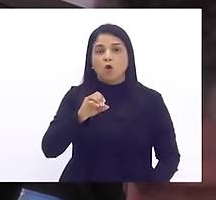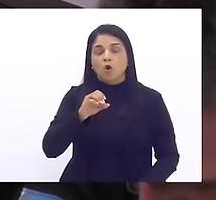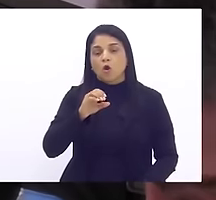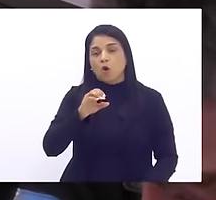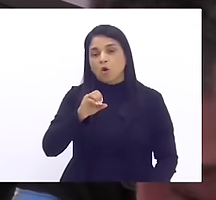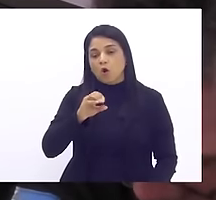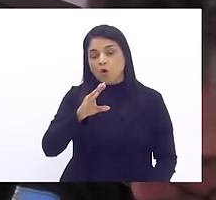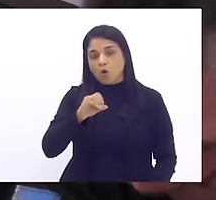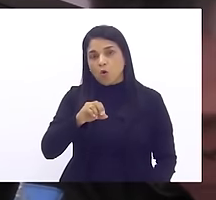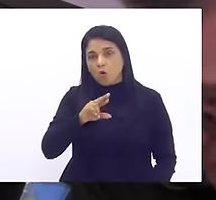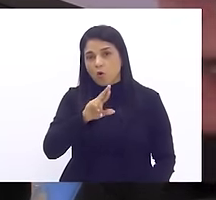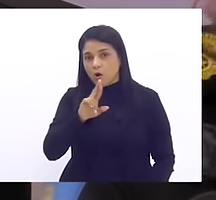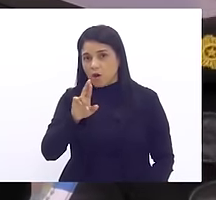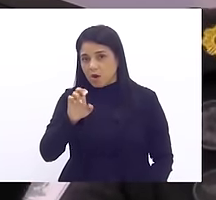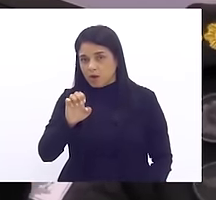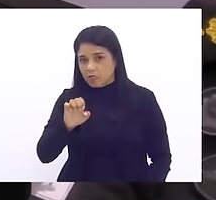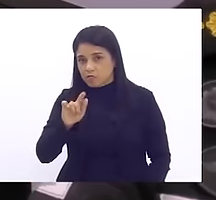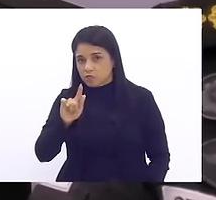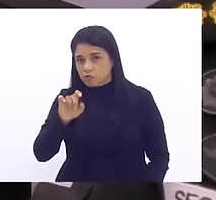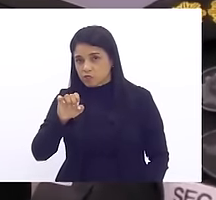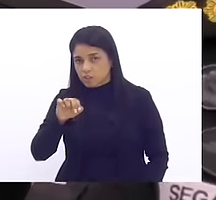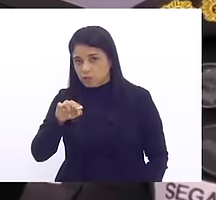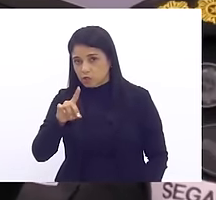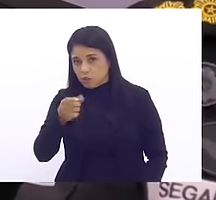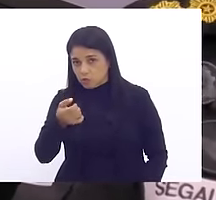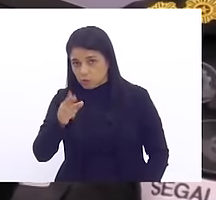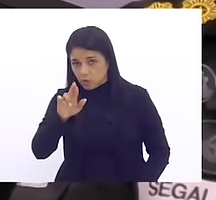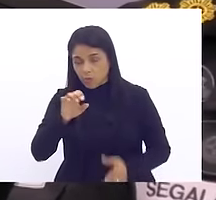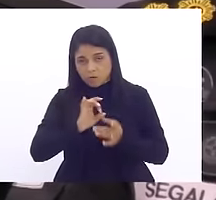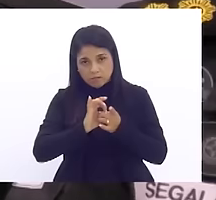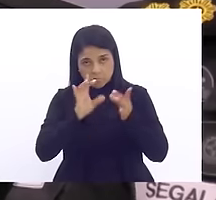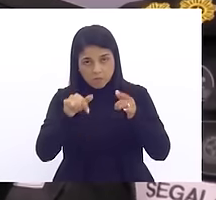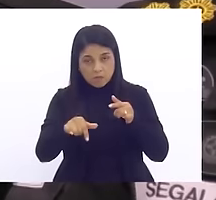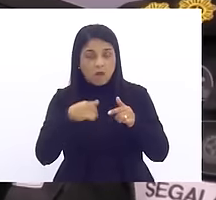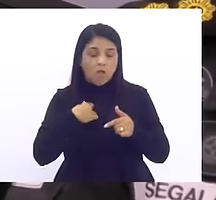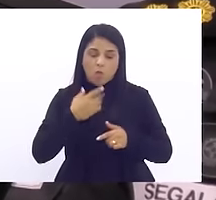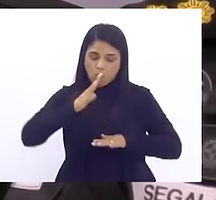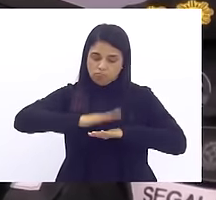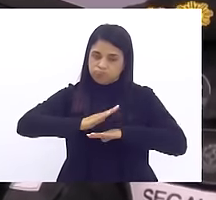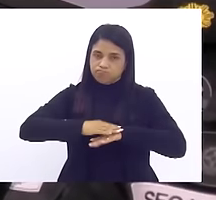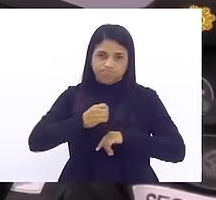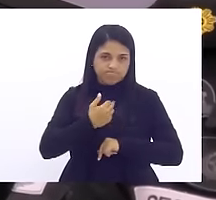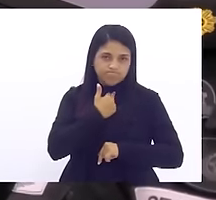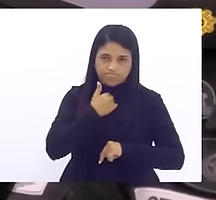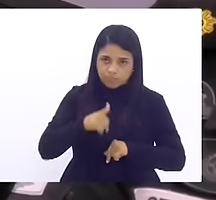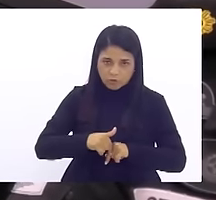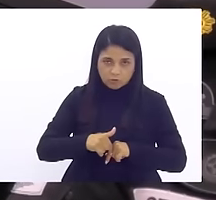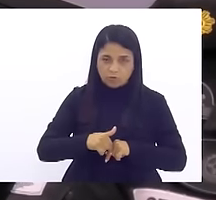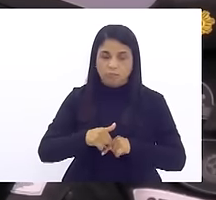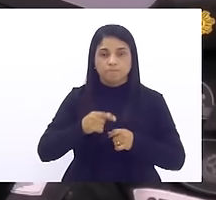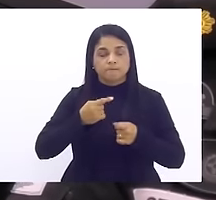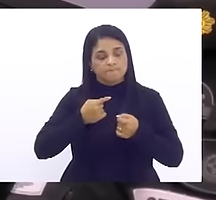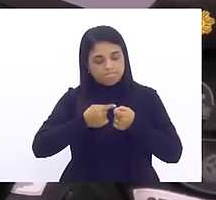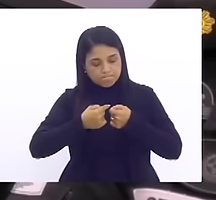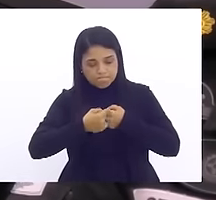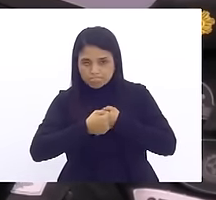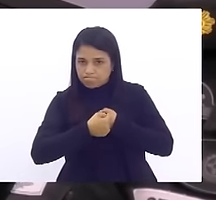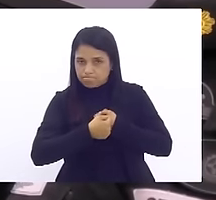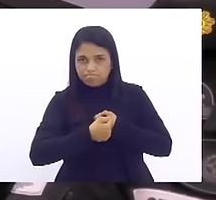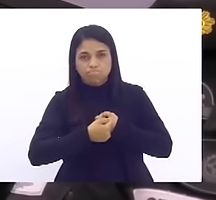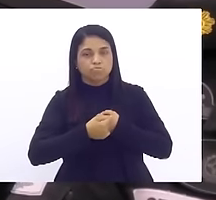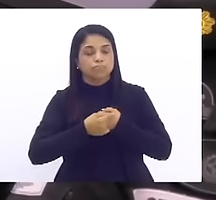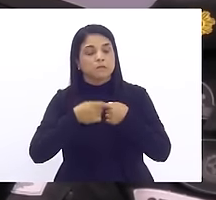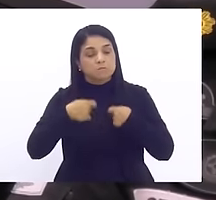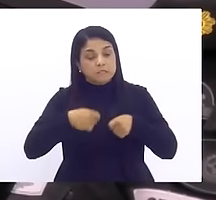eu por mim eu não tenho autorização para realizar uma operação no município tem que ter deve ter sido estudado se realmente